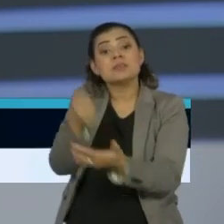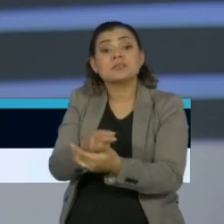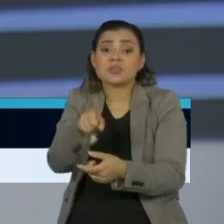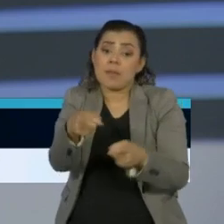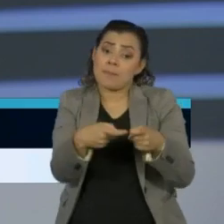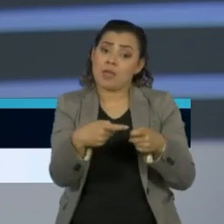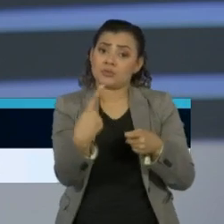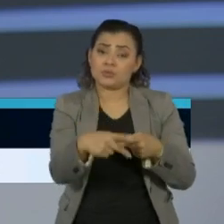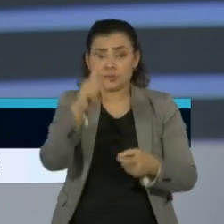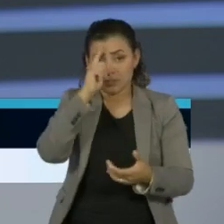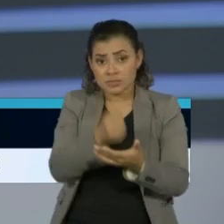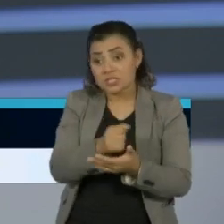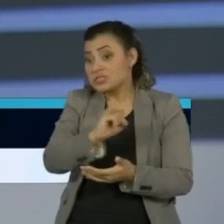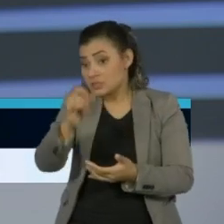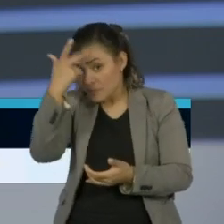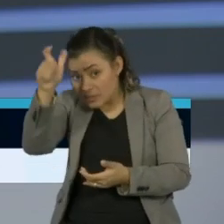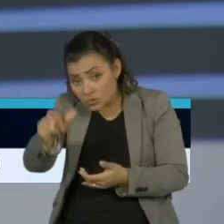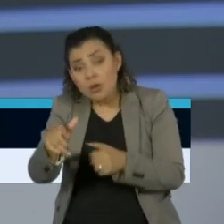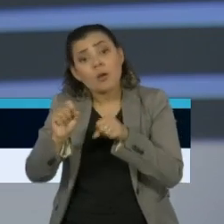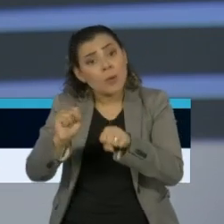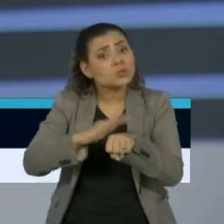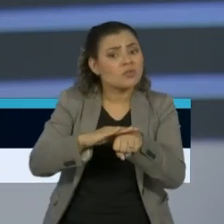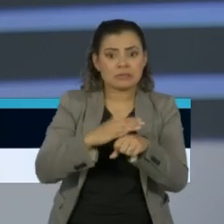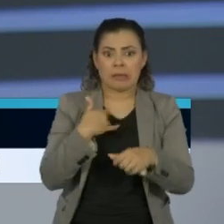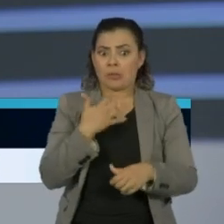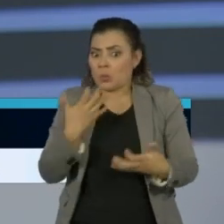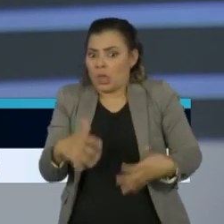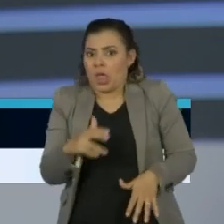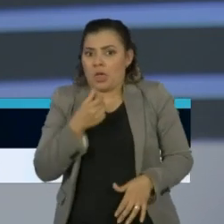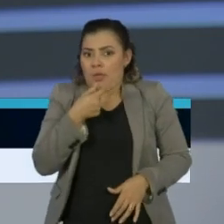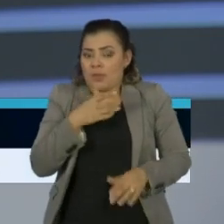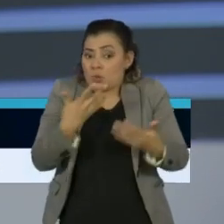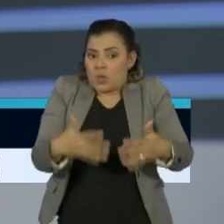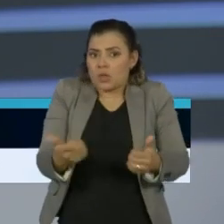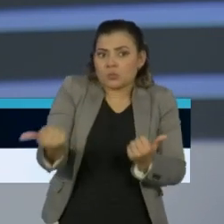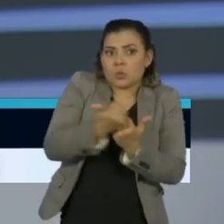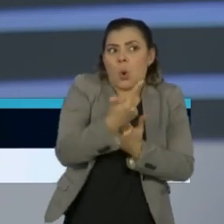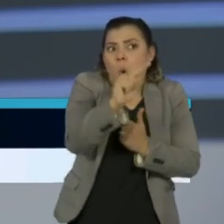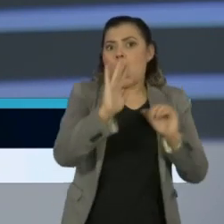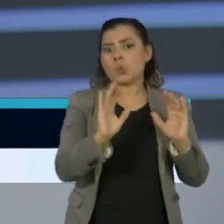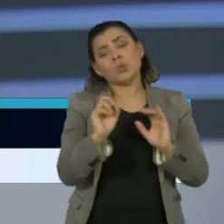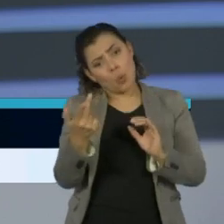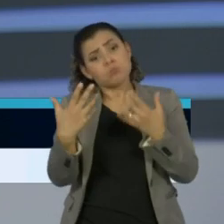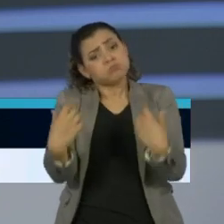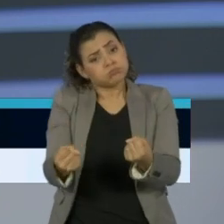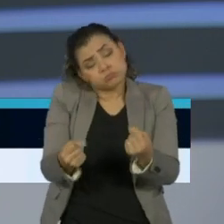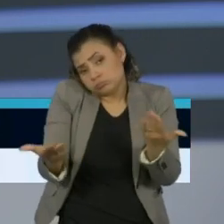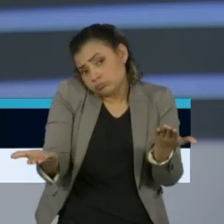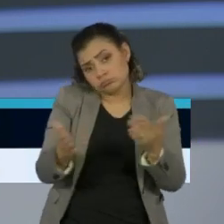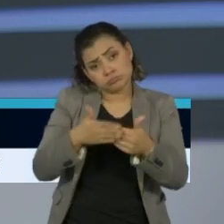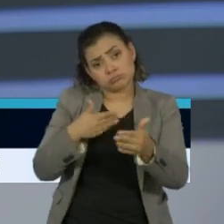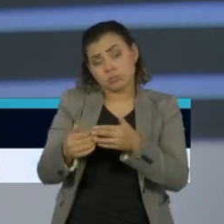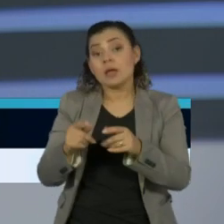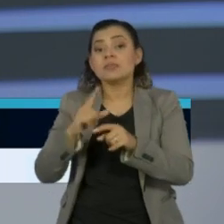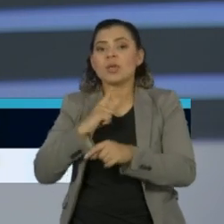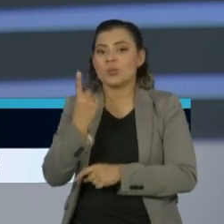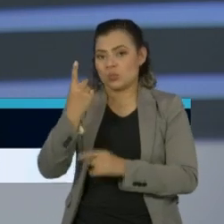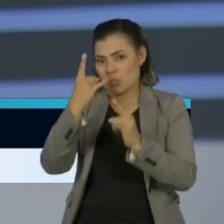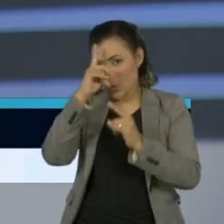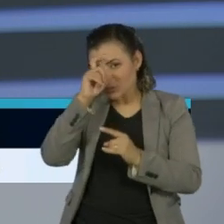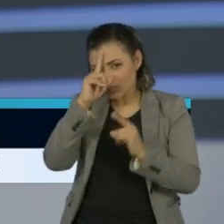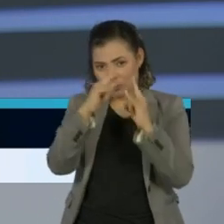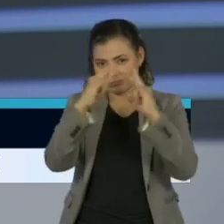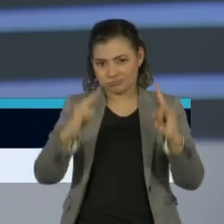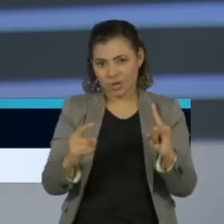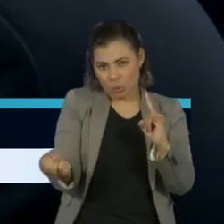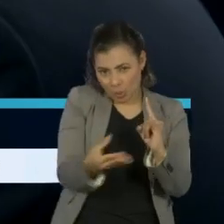aplicação ao médico e às vezes o paciente pode conversar com o médico dele aqui meu em são paulo no hospital de campanha que eu